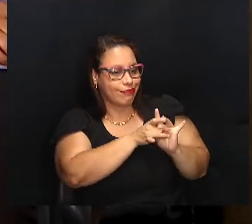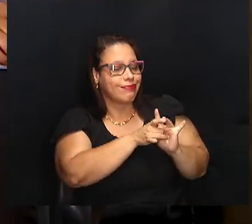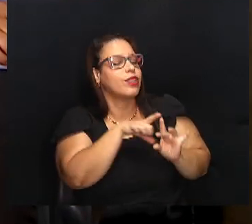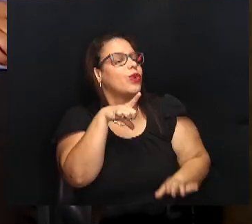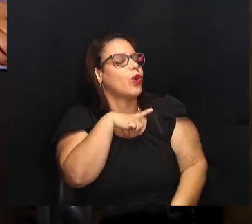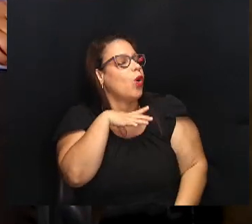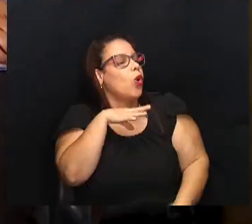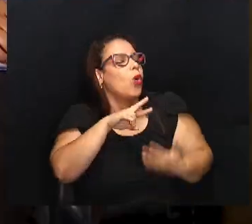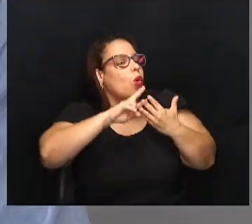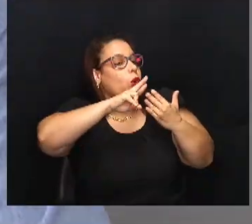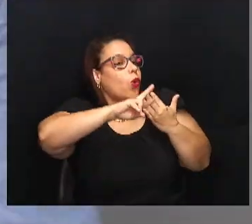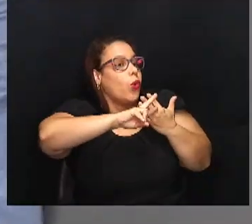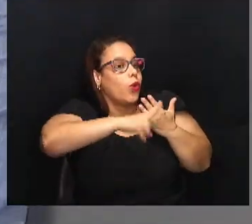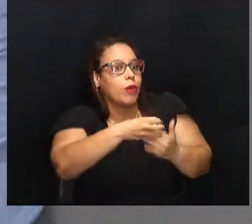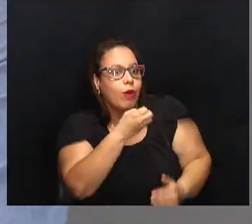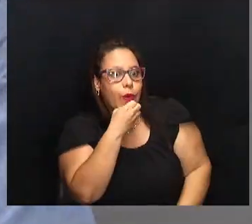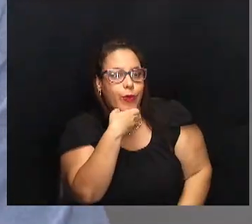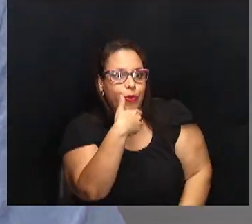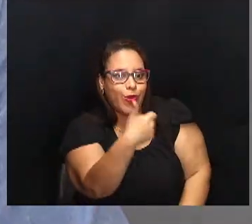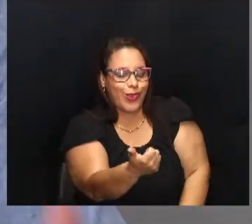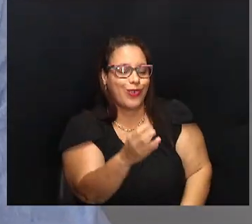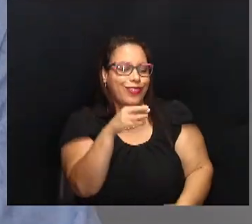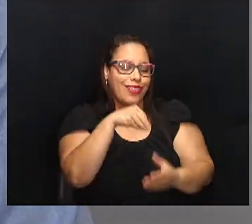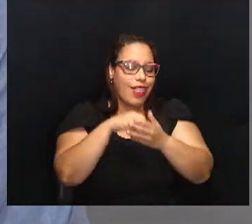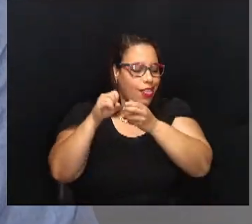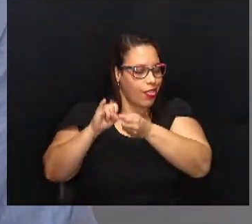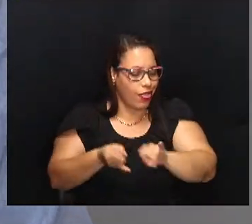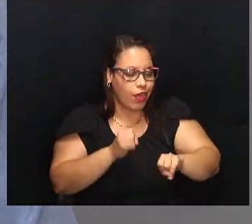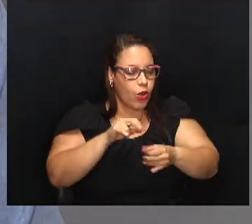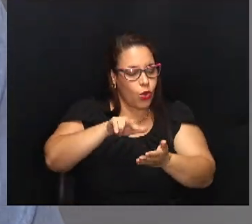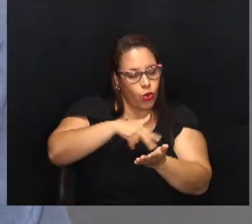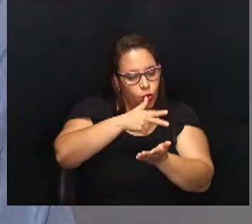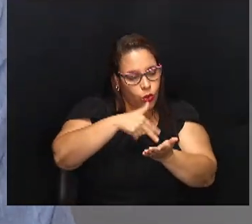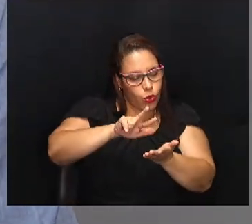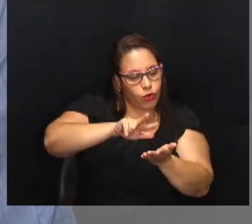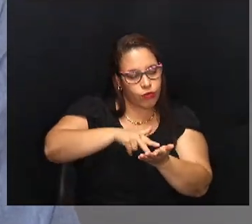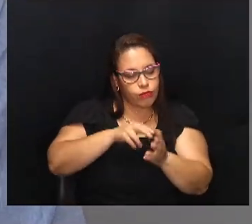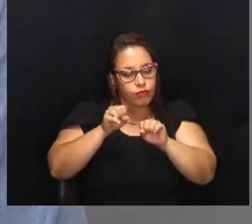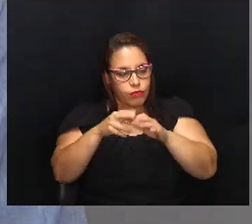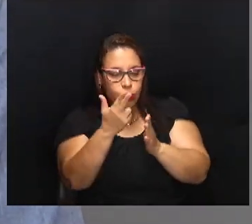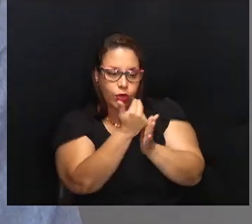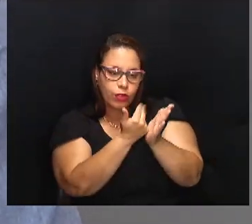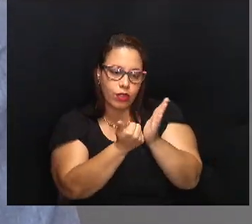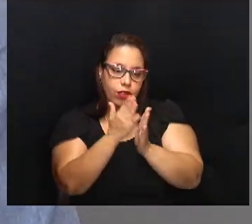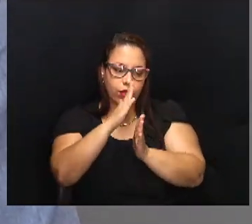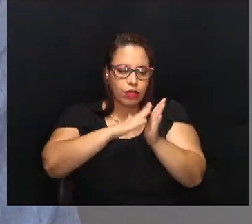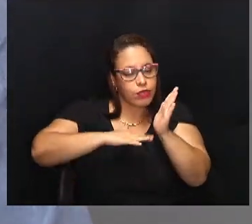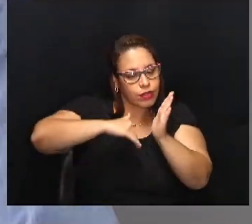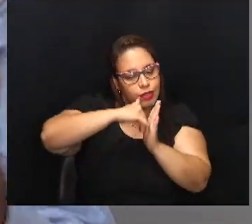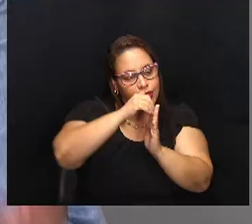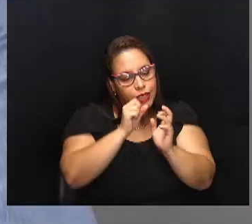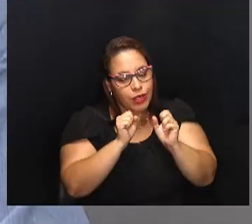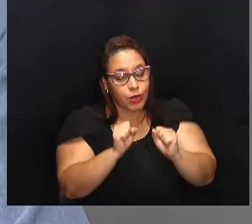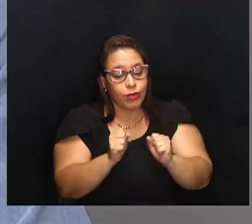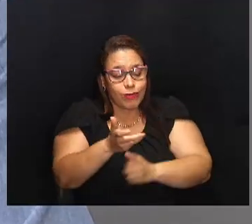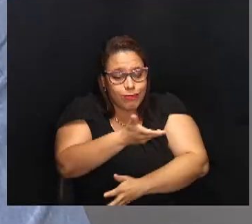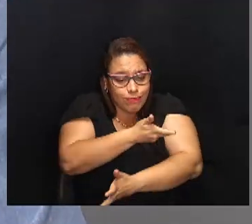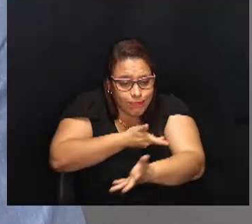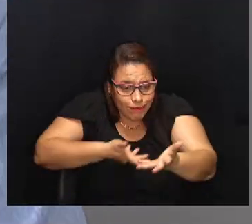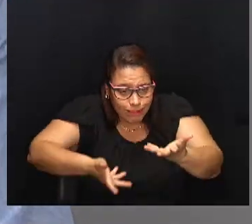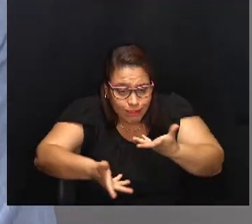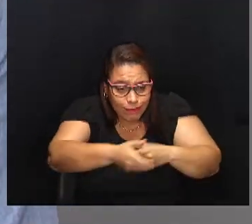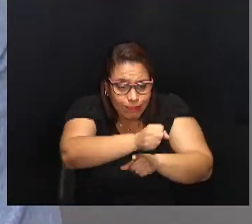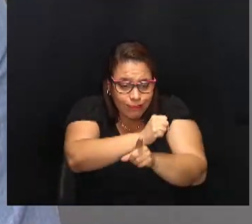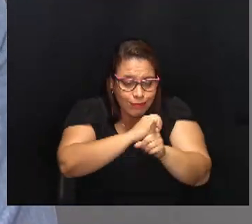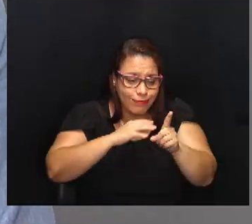um impacto positivo, seja dentro do jiu-jitsu, ou do balé, ou de uma aula de desenho, mas que a gente possa devolver isso para a